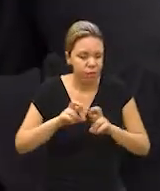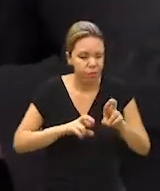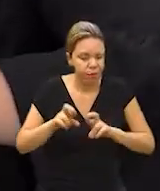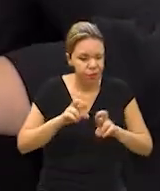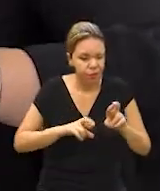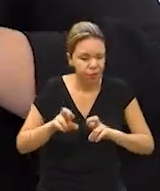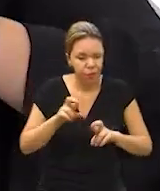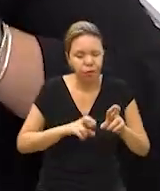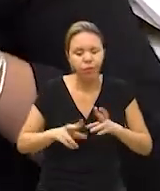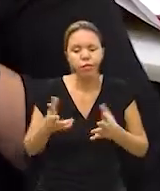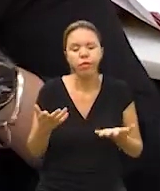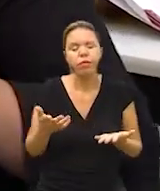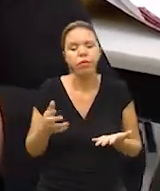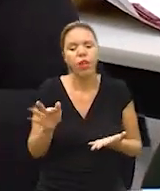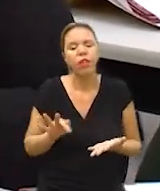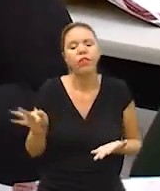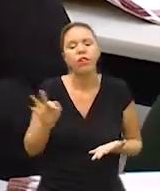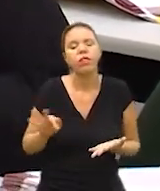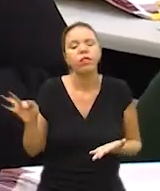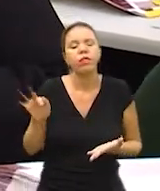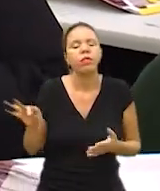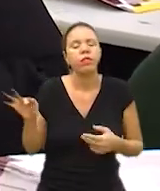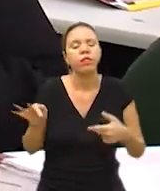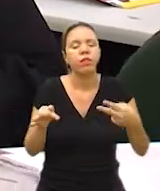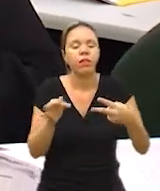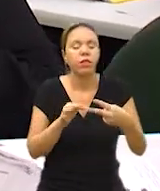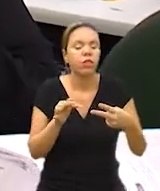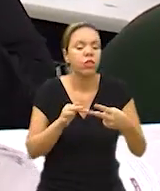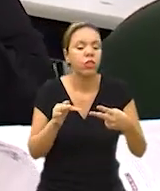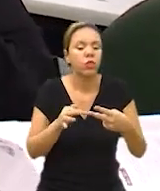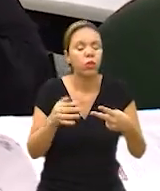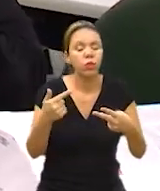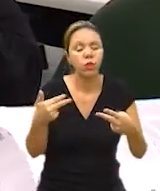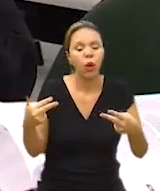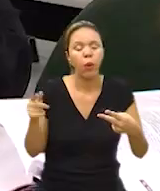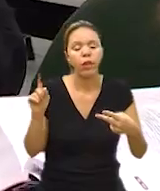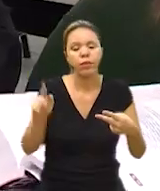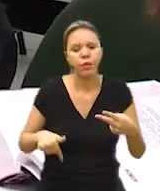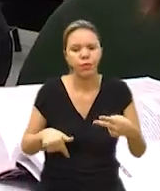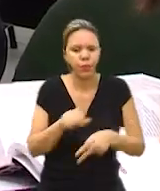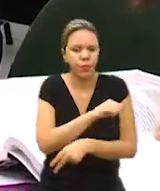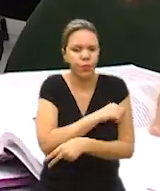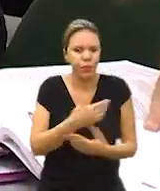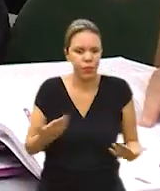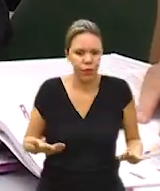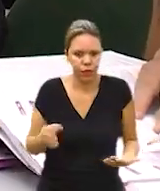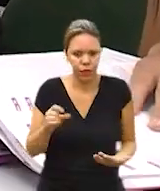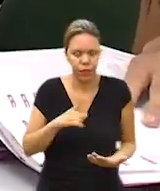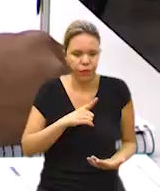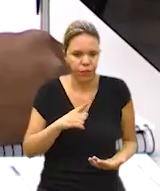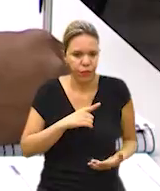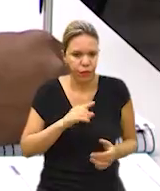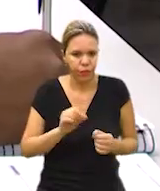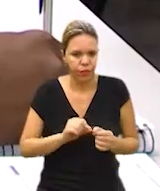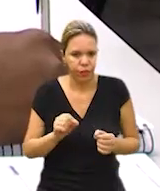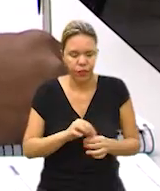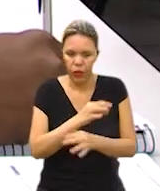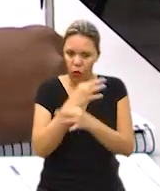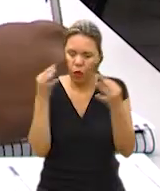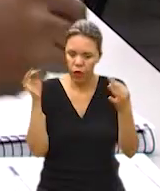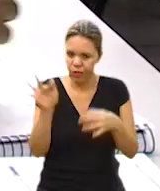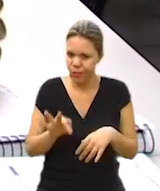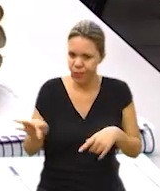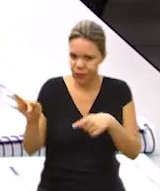dessas faculdades. O segundo ponto é que hoje um aluno, por mais que ele tenha feito uma